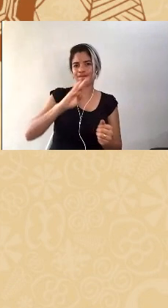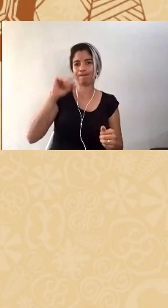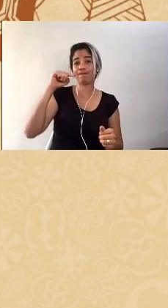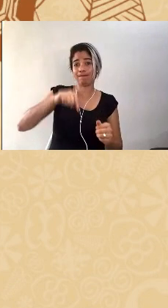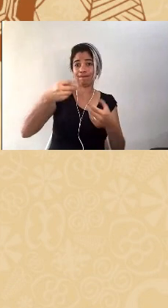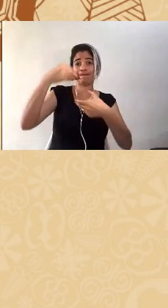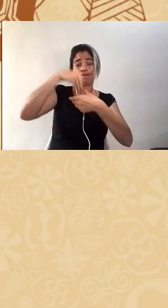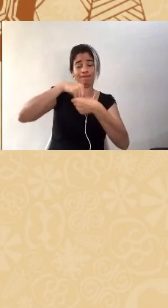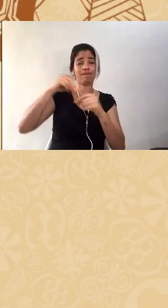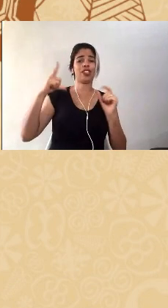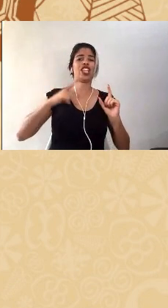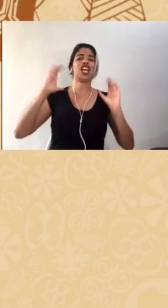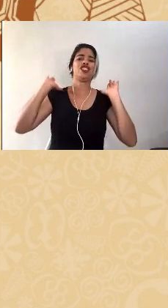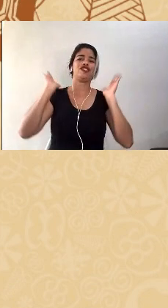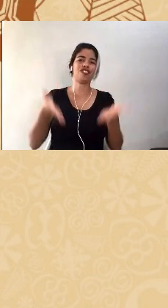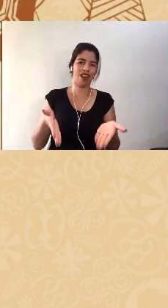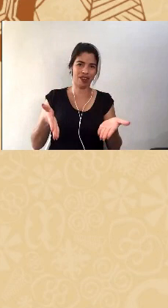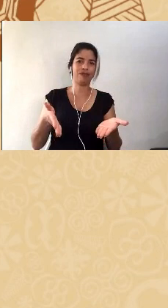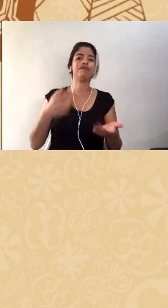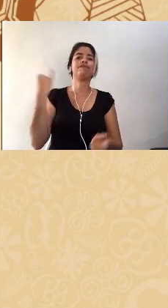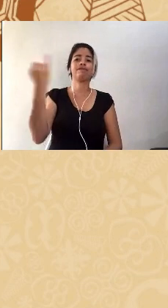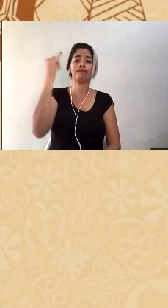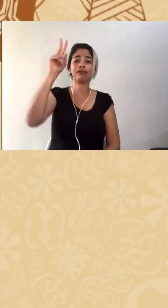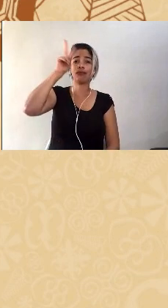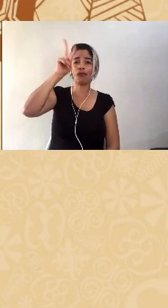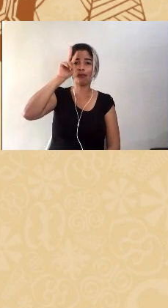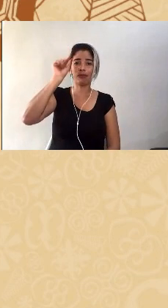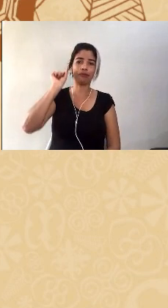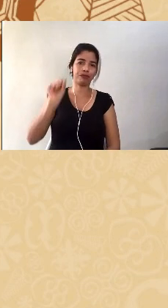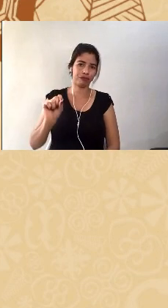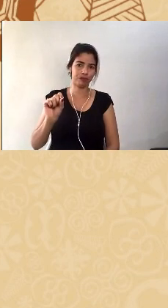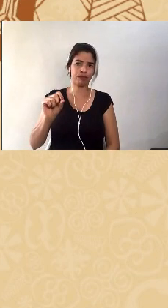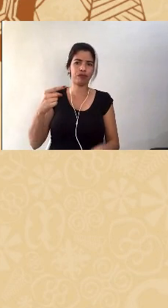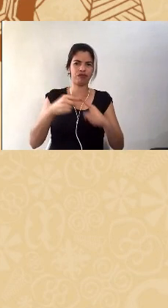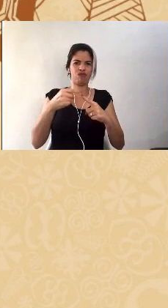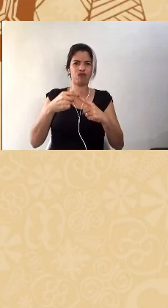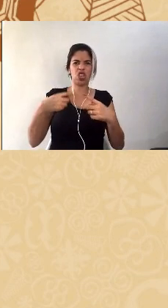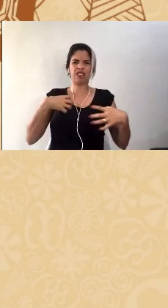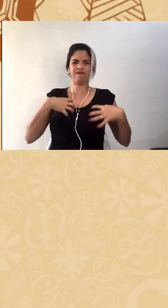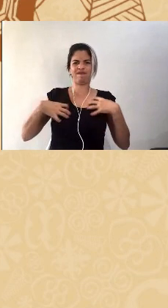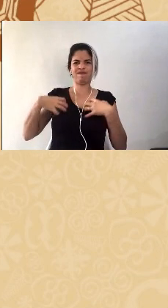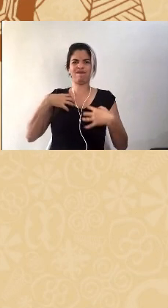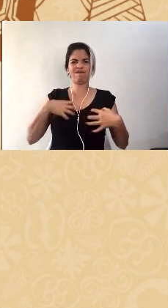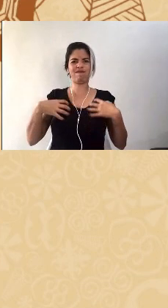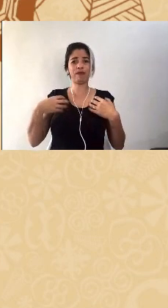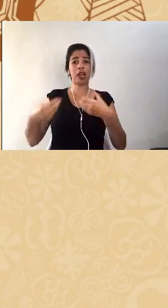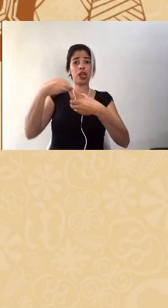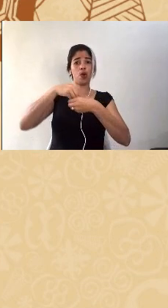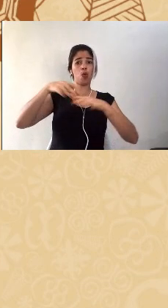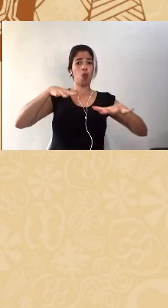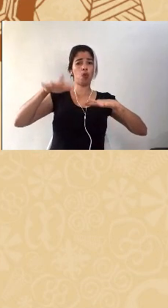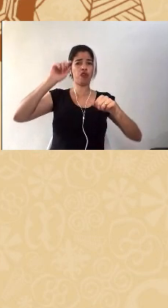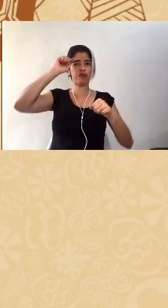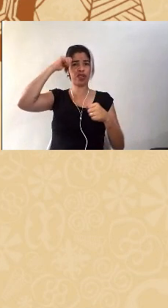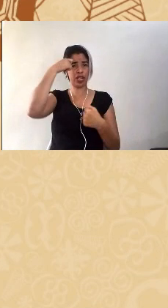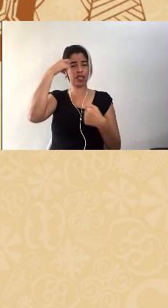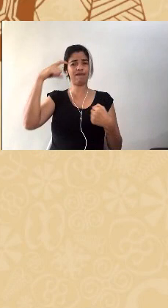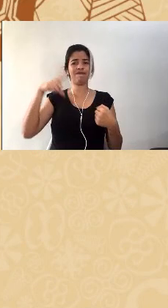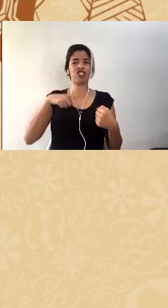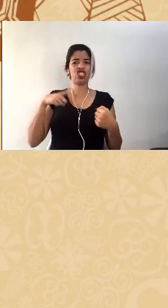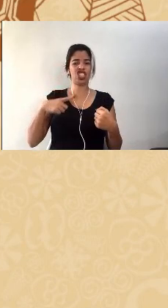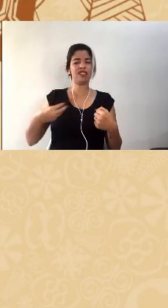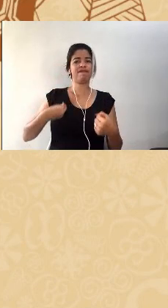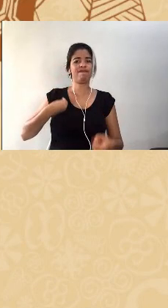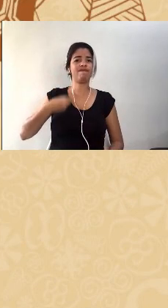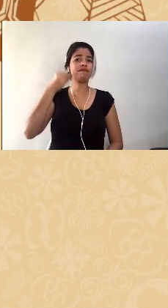gente lembrar que ela já existia. E ela vai partir desse incômodo. Dentro do movimento negro, elas